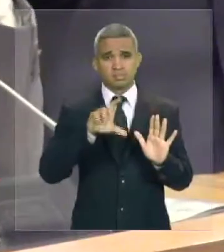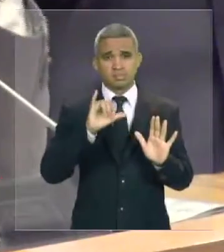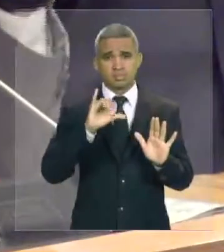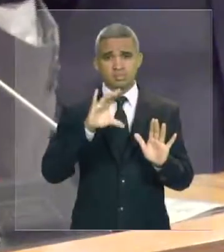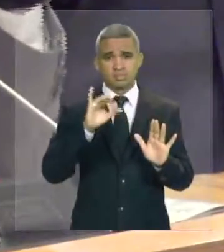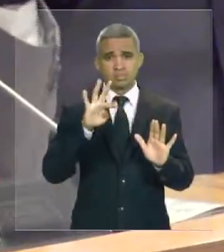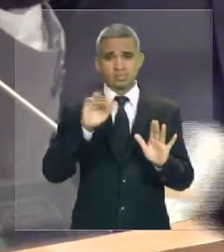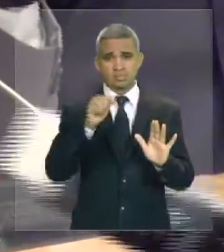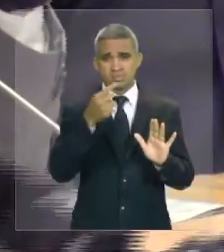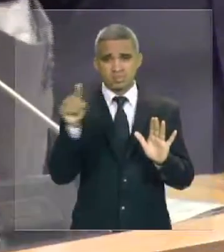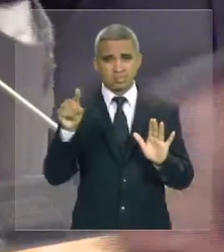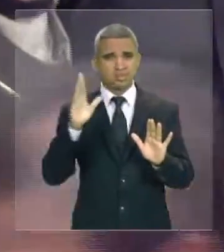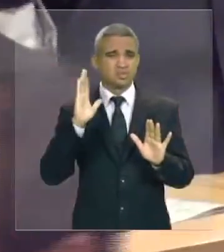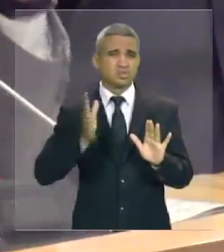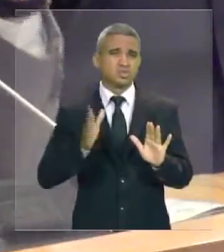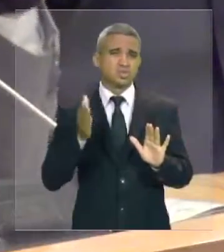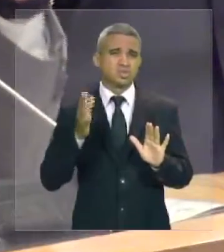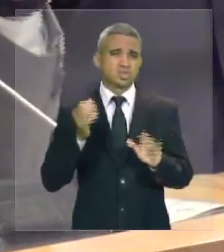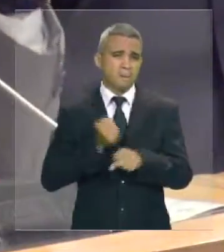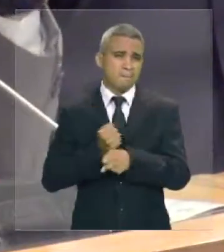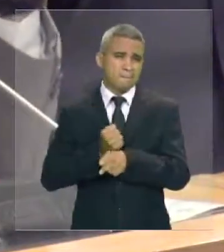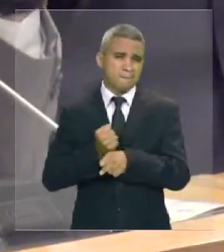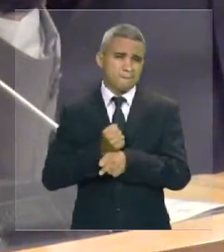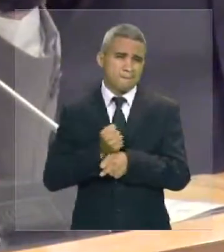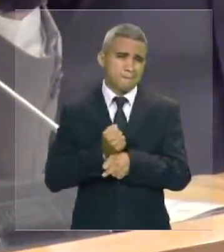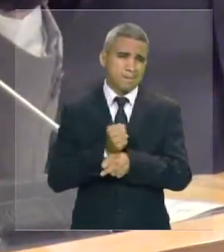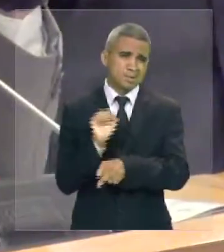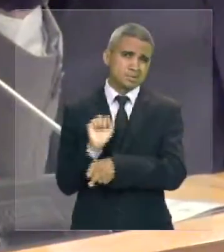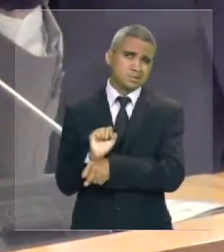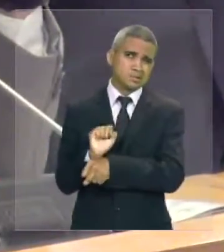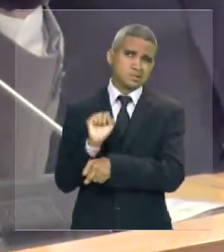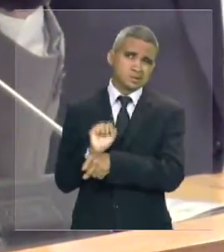por toda a nossa comunidade.